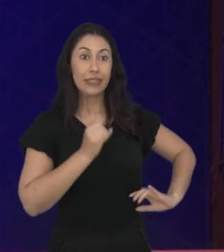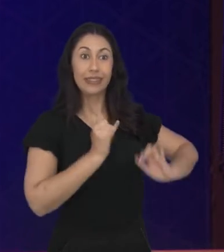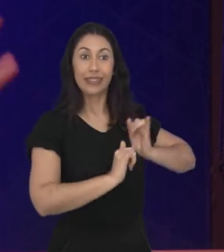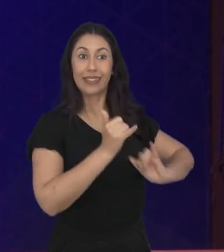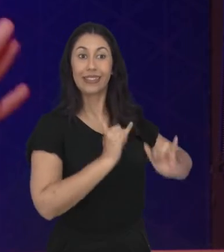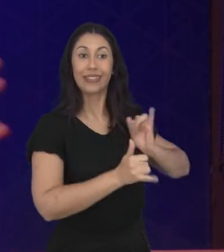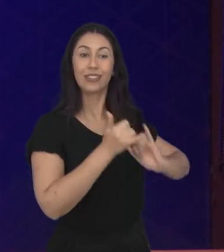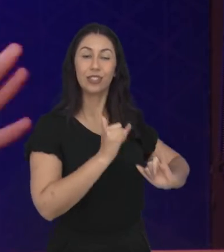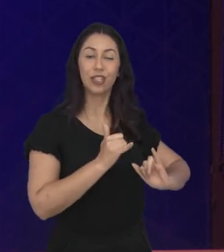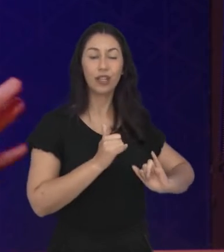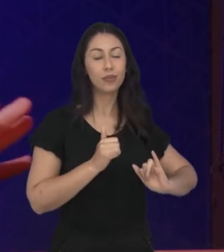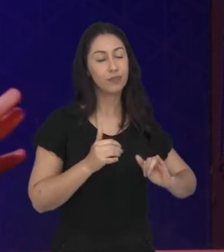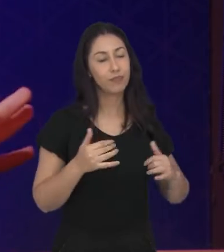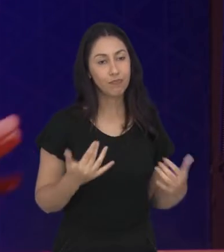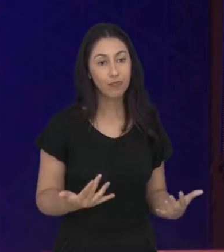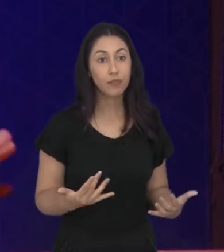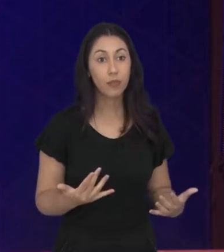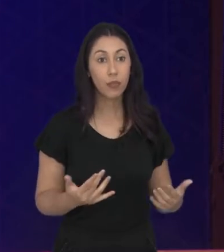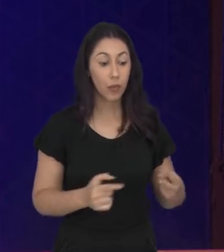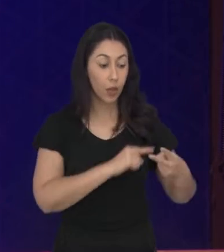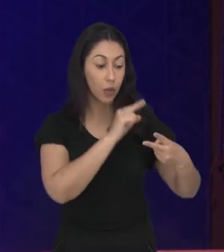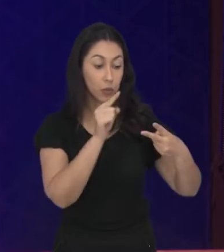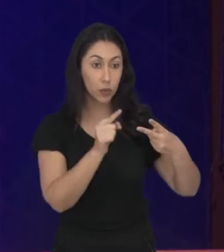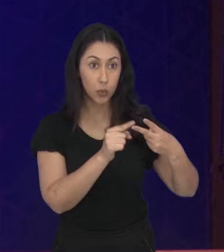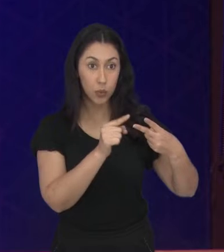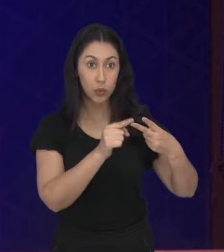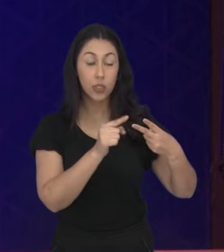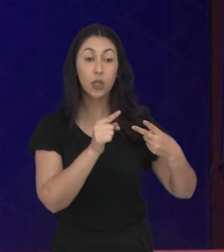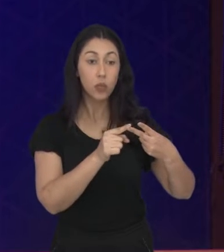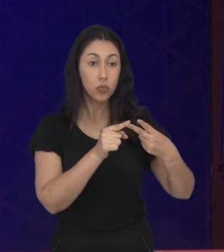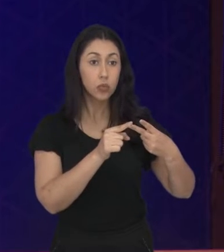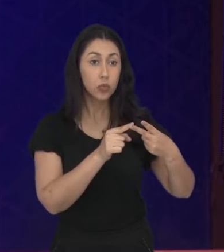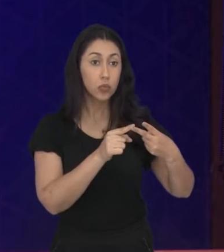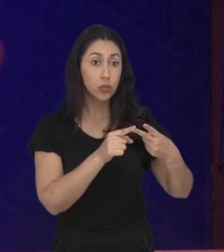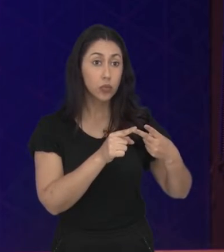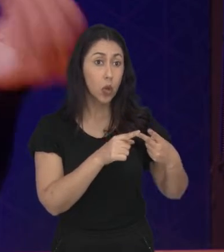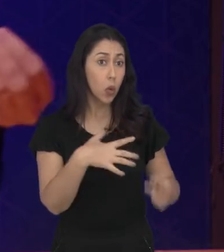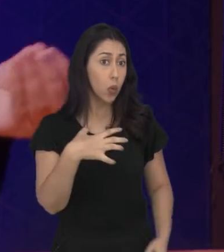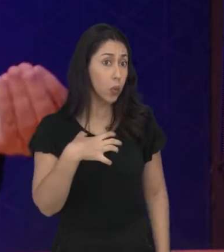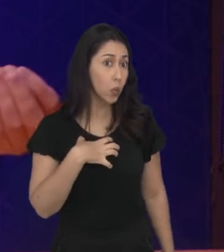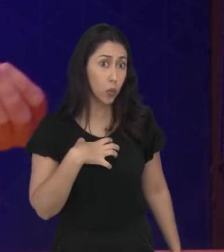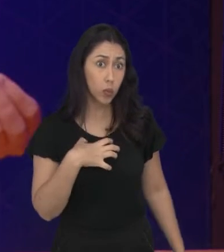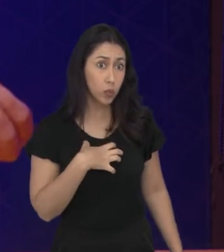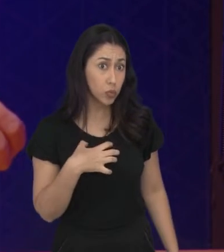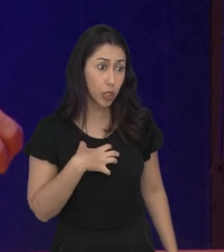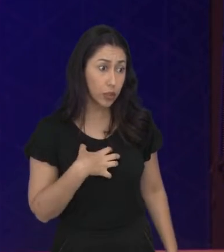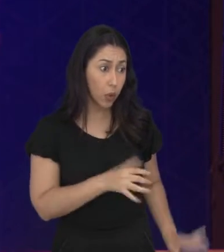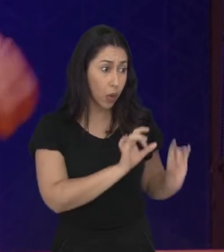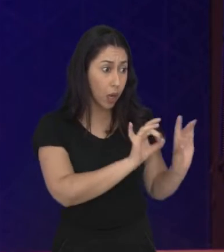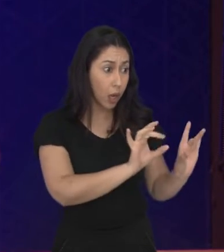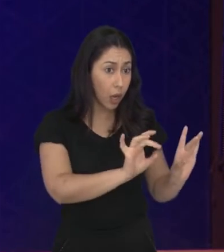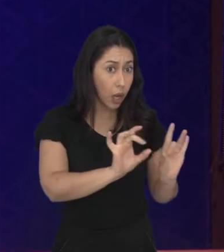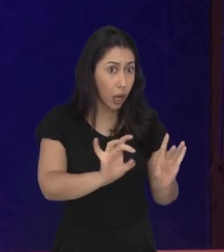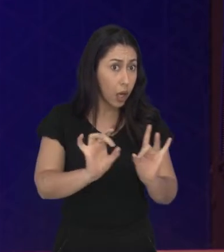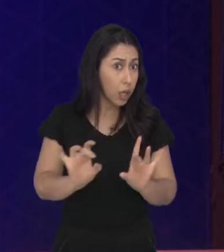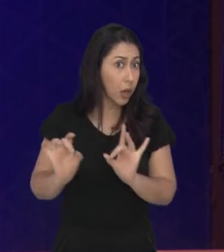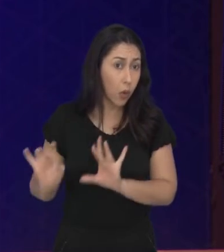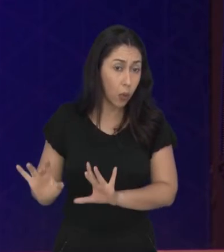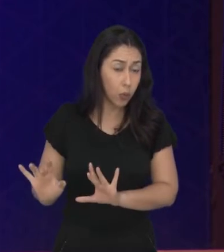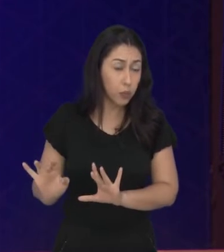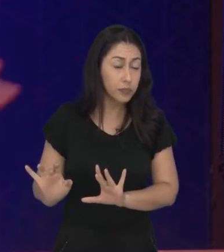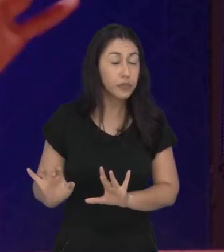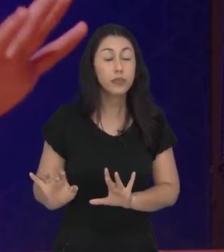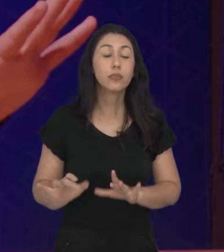seu corpo, então é basicamente isso. E o cronótipo é a forma como cada pessoa tem esse ciclo.